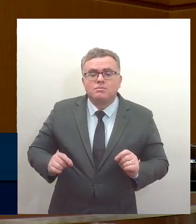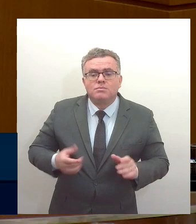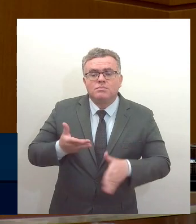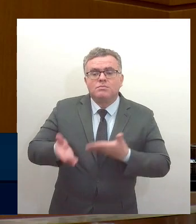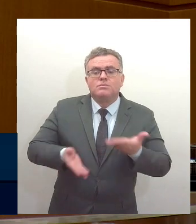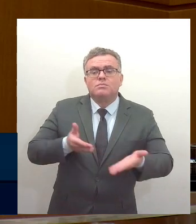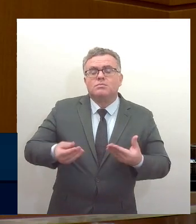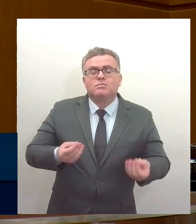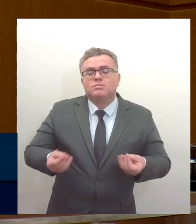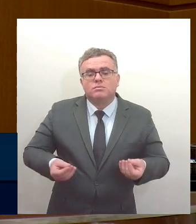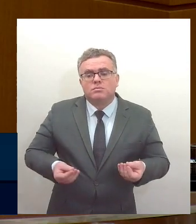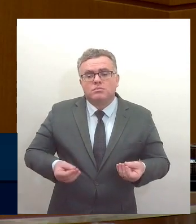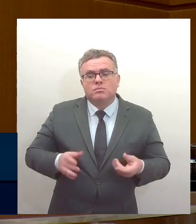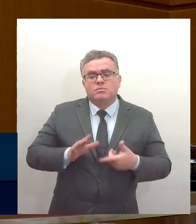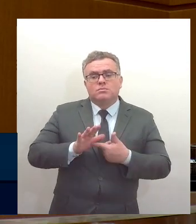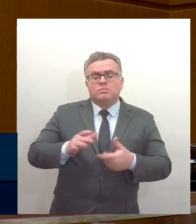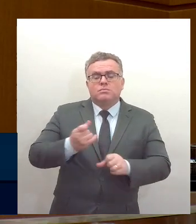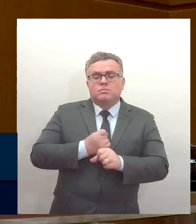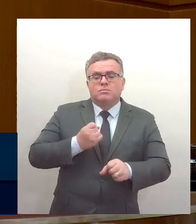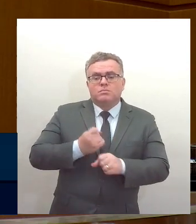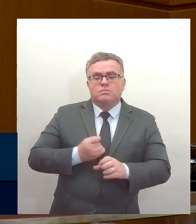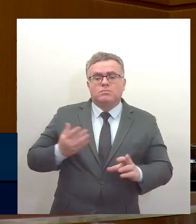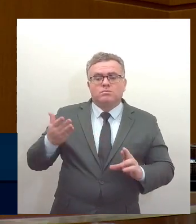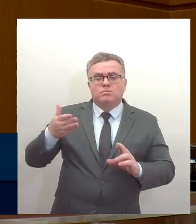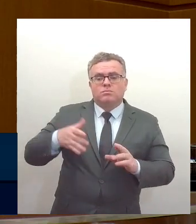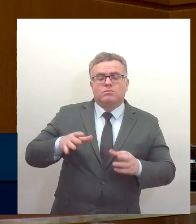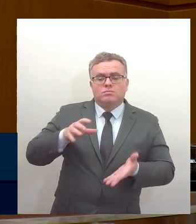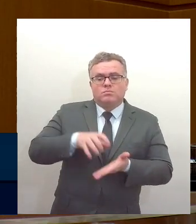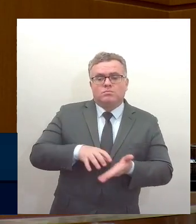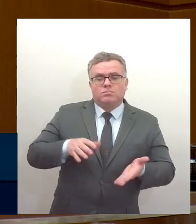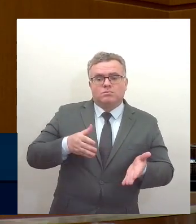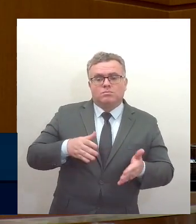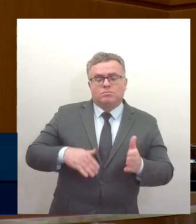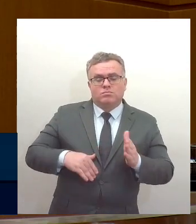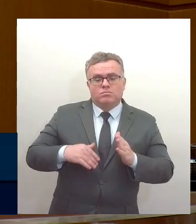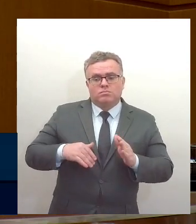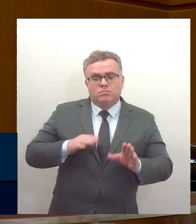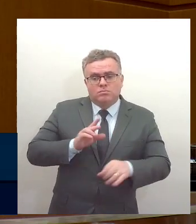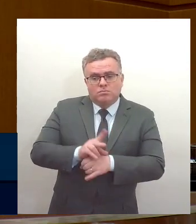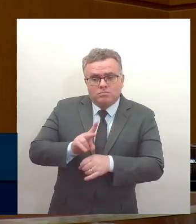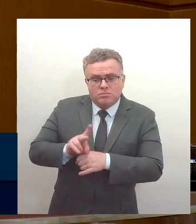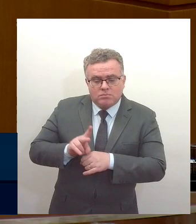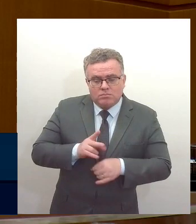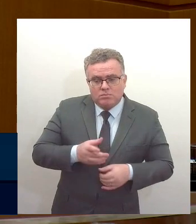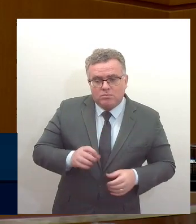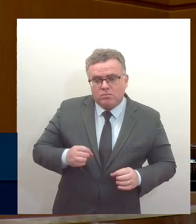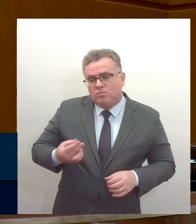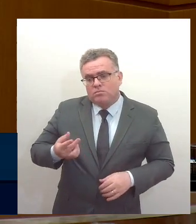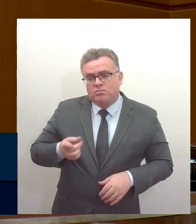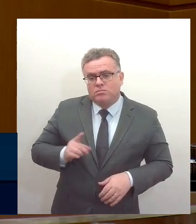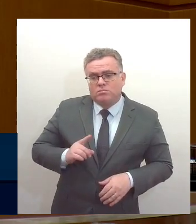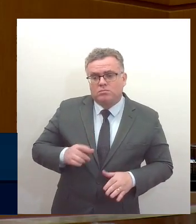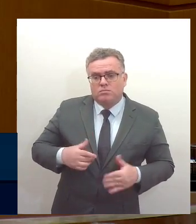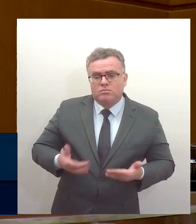tratamento especializado para cuidar dessas pessoas ou não? Passo a parte ao deputado